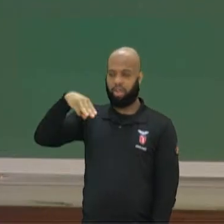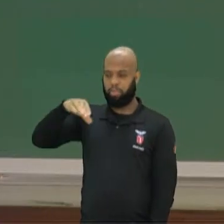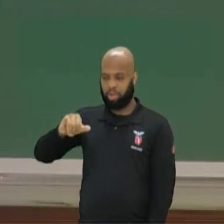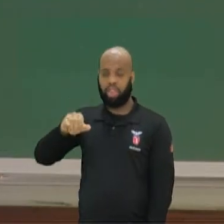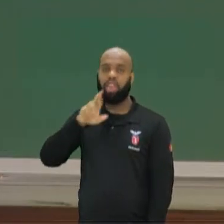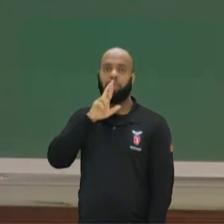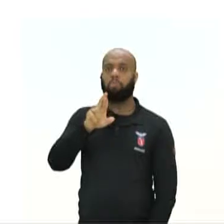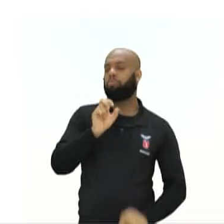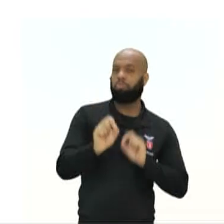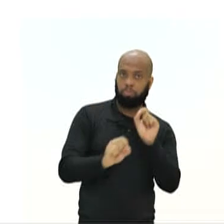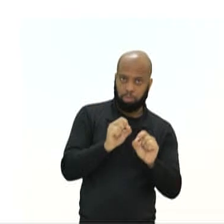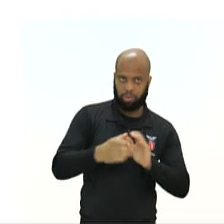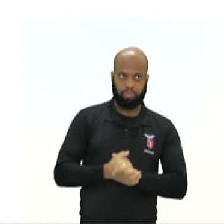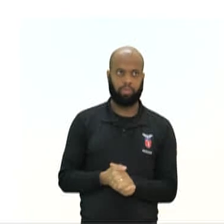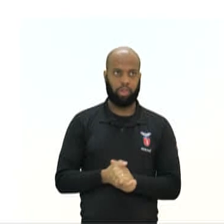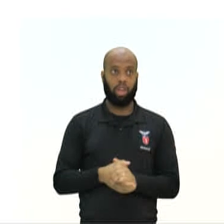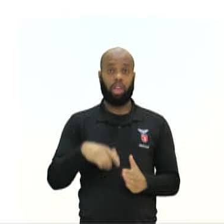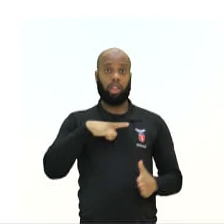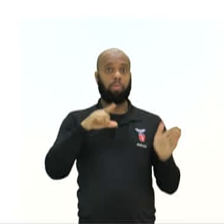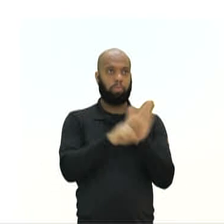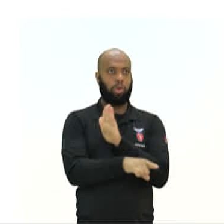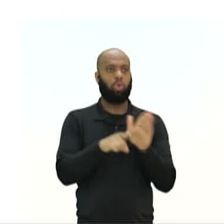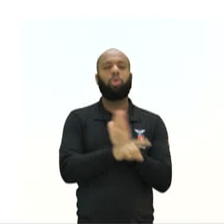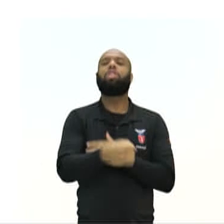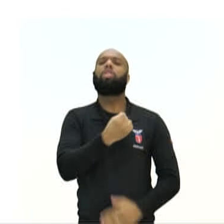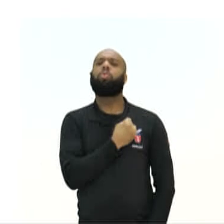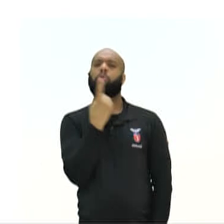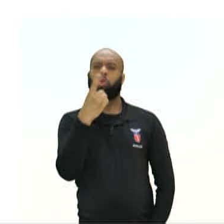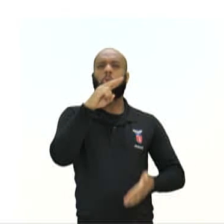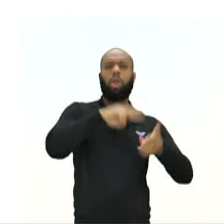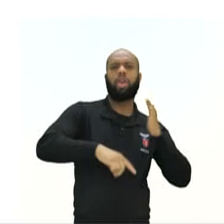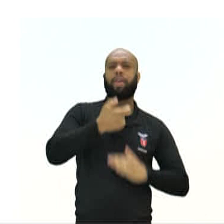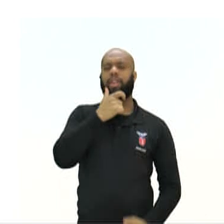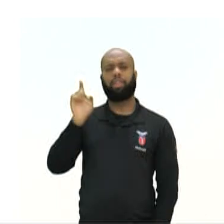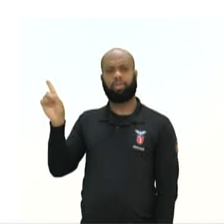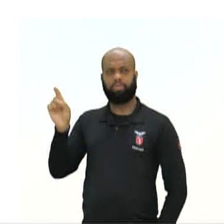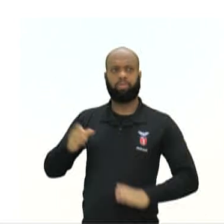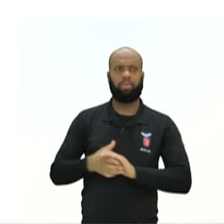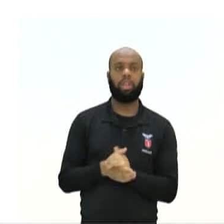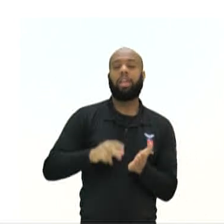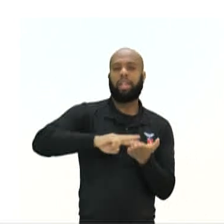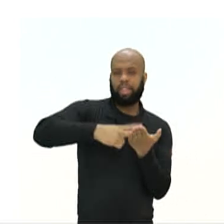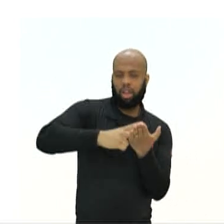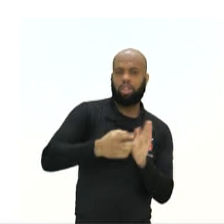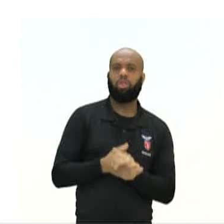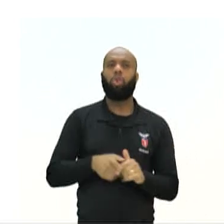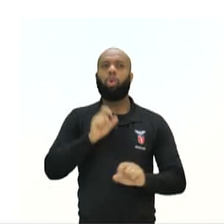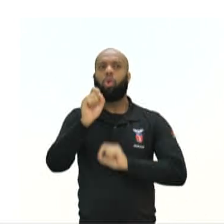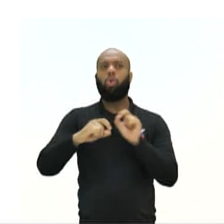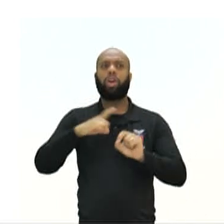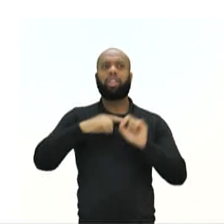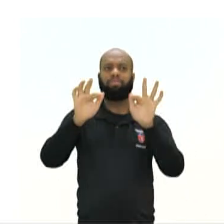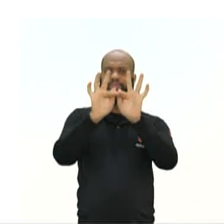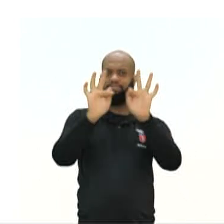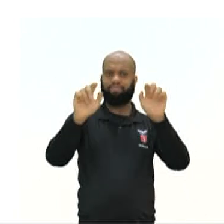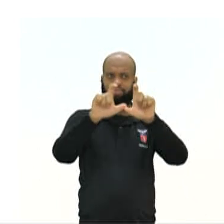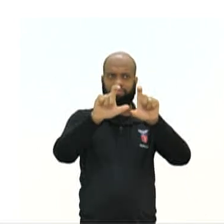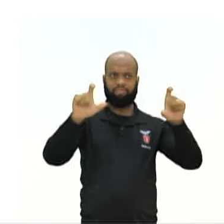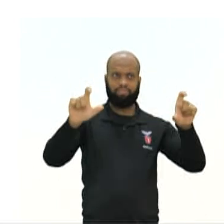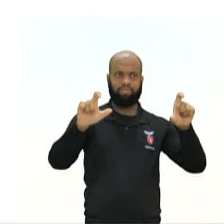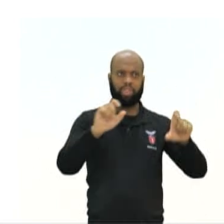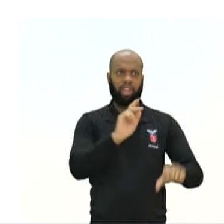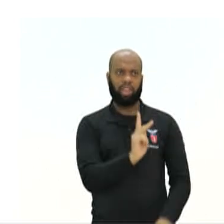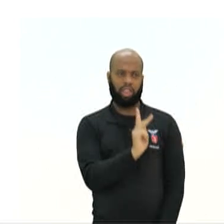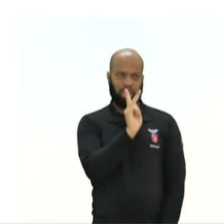as perguntas. What does keep your chin up mean in Portuguese? O que a expressão keep your chin